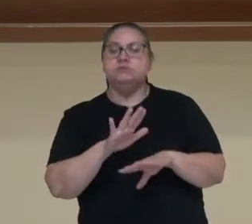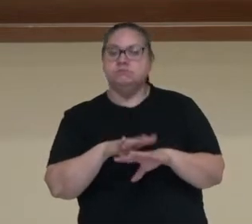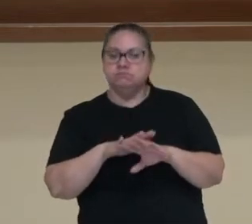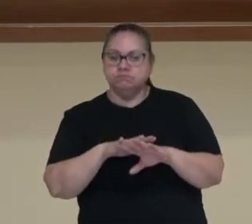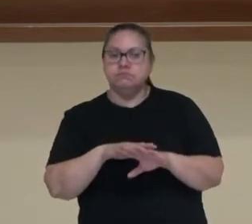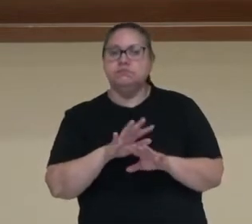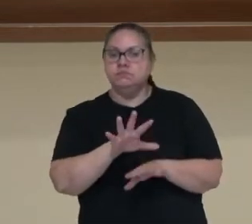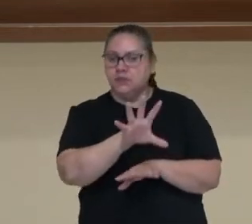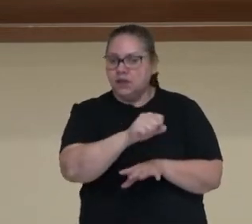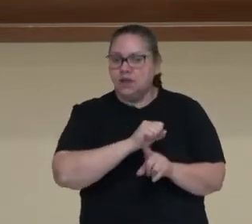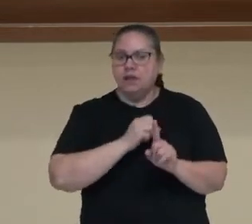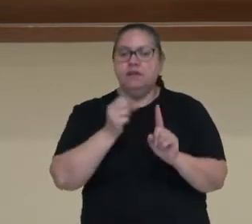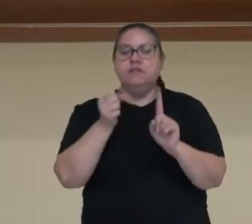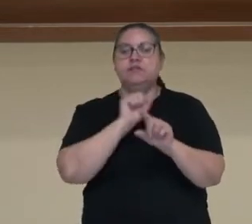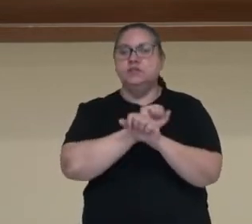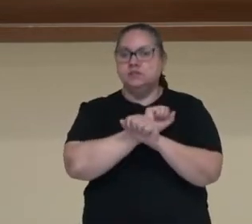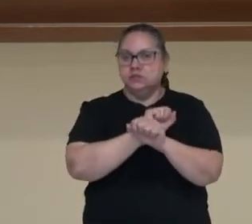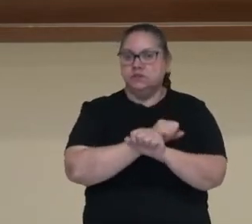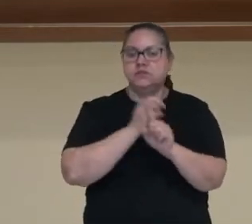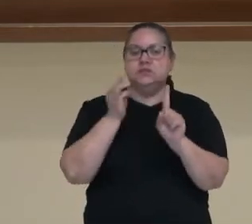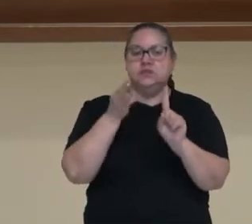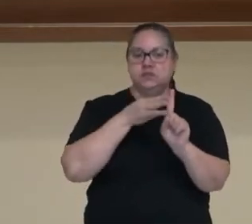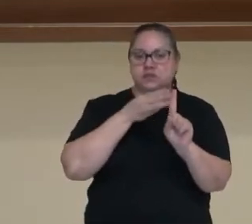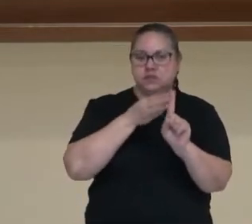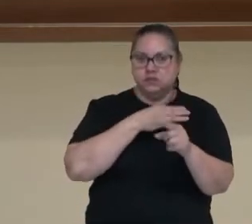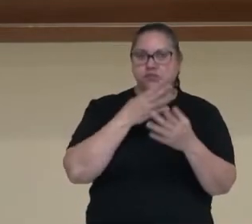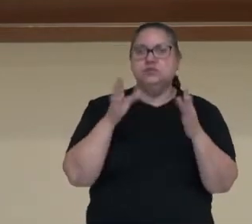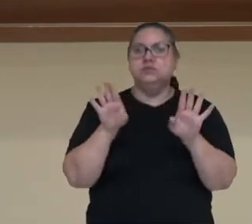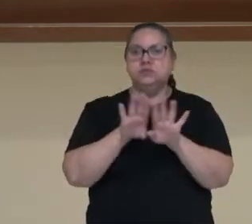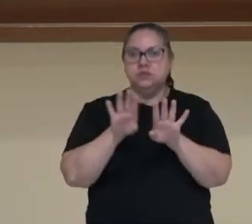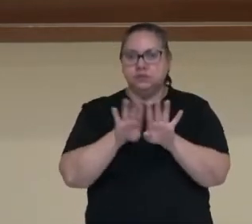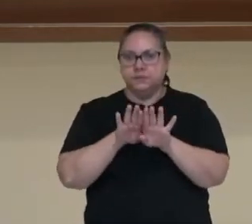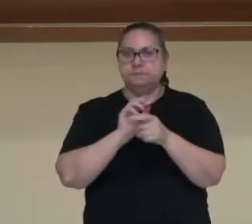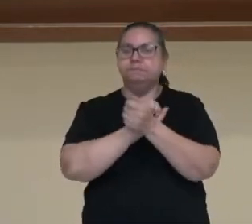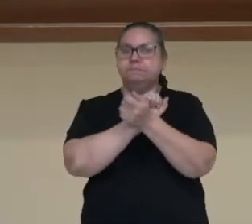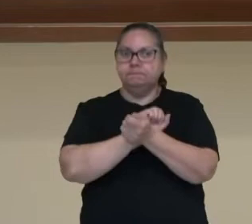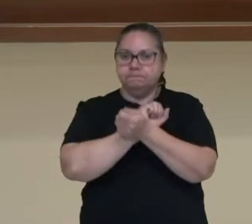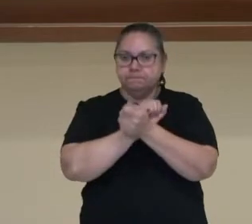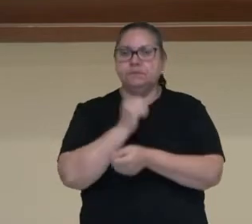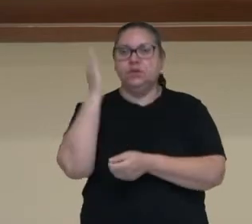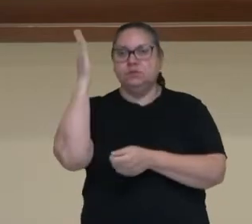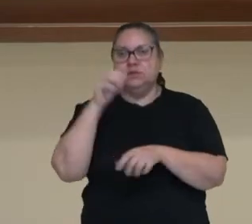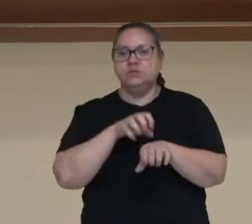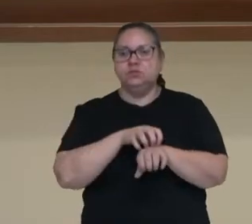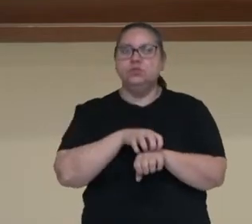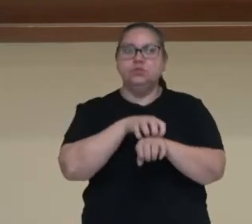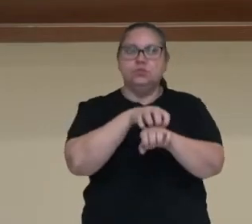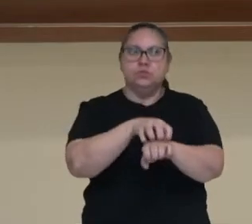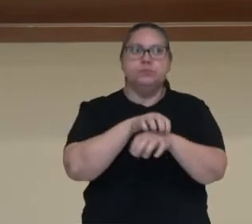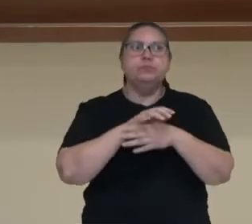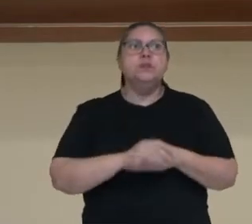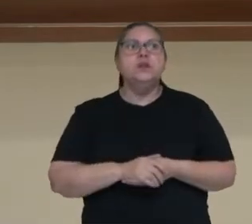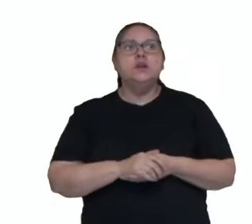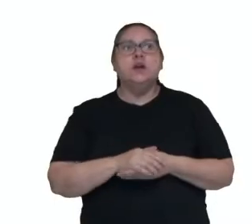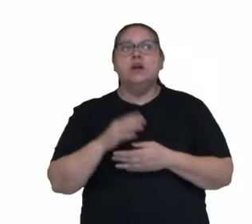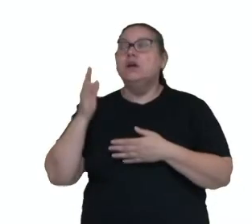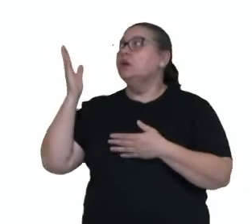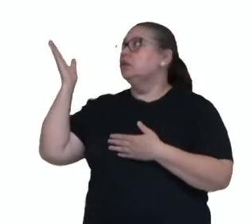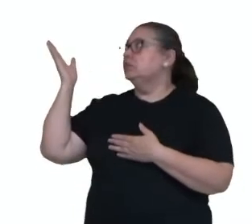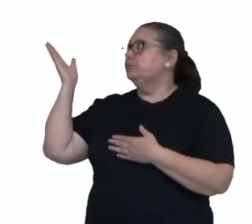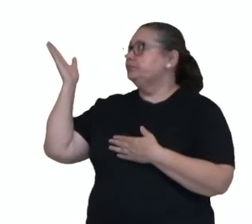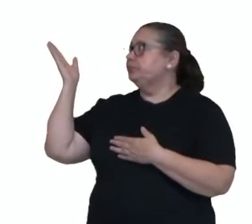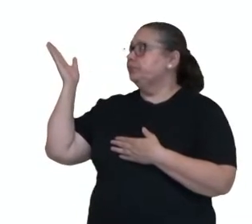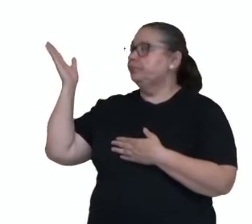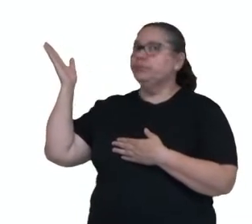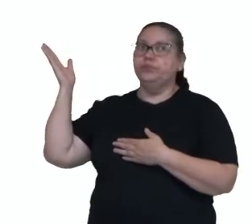obra indígena continuou sendo também explorada na escravidão do Brasil colonial. Olha lá,